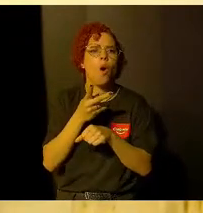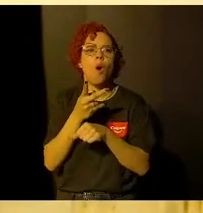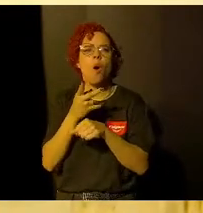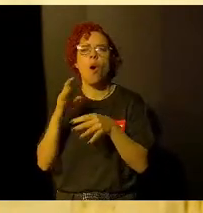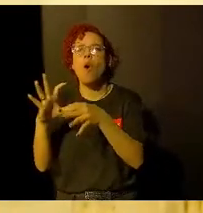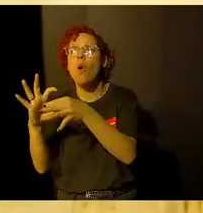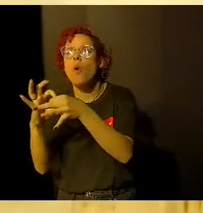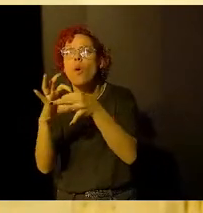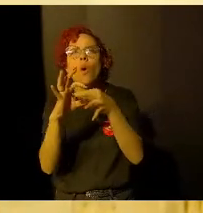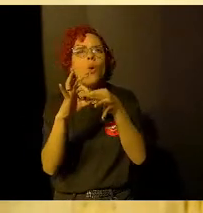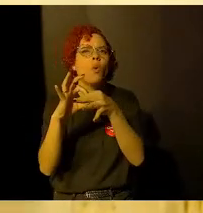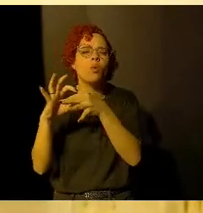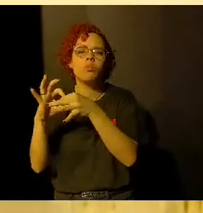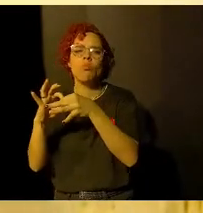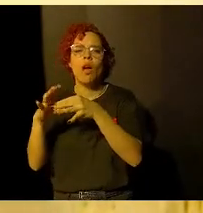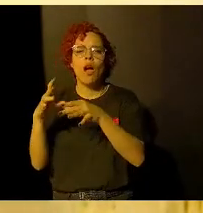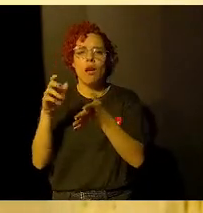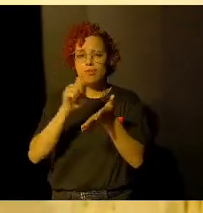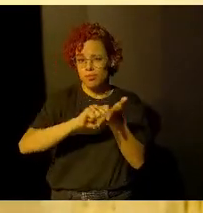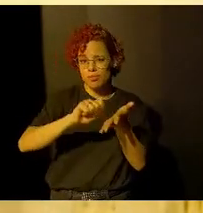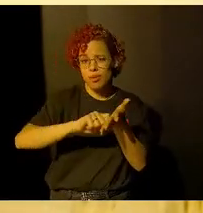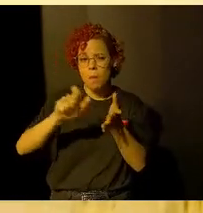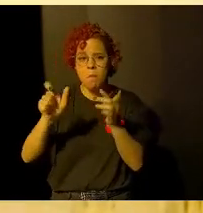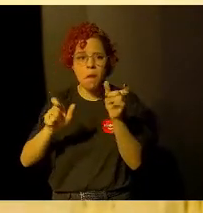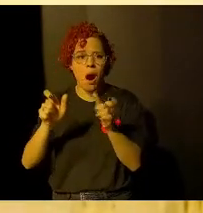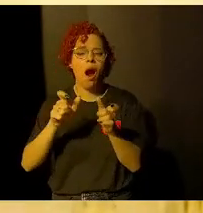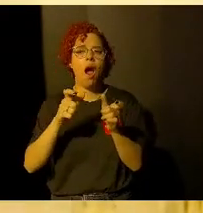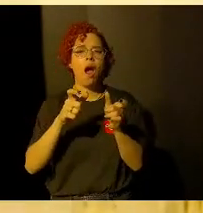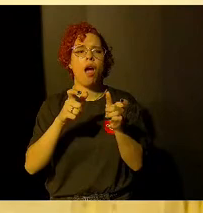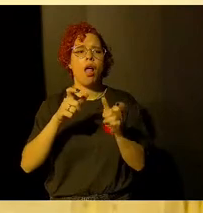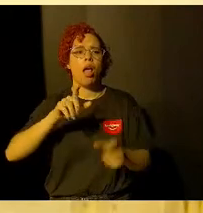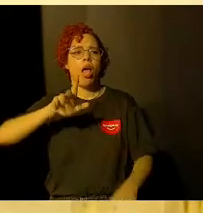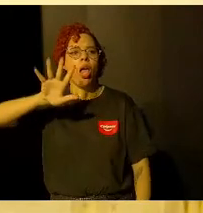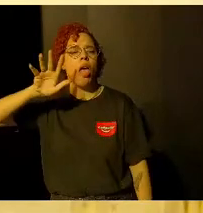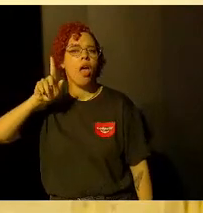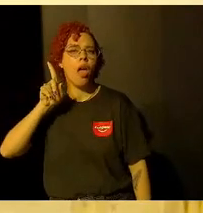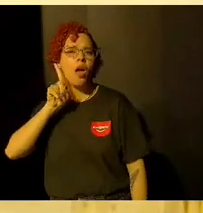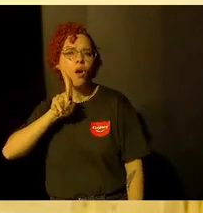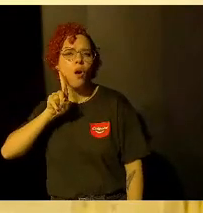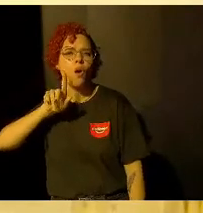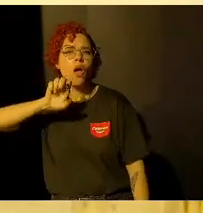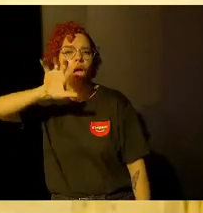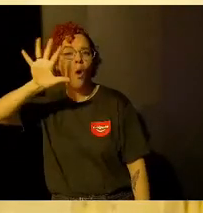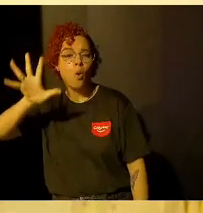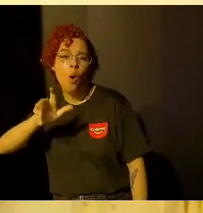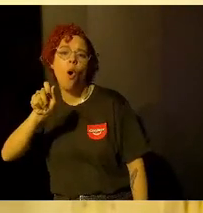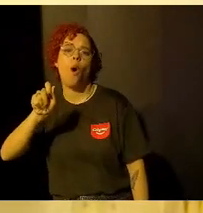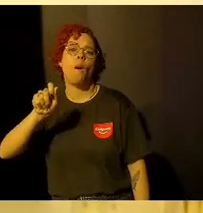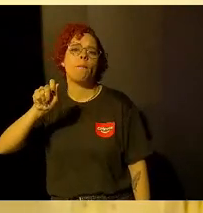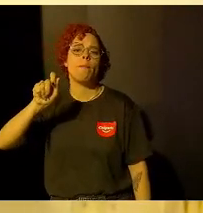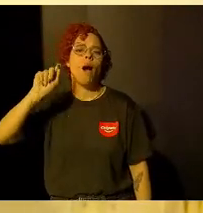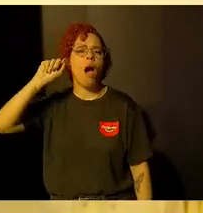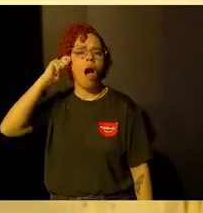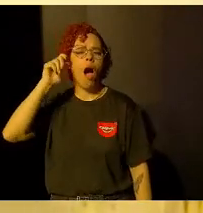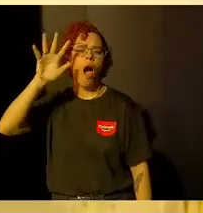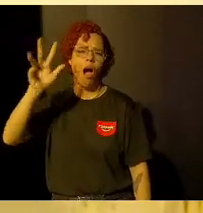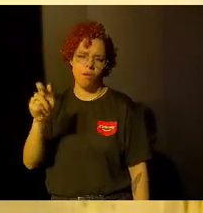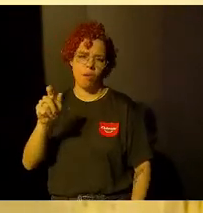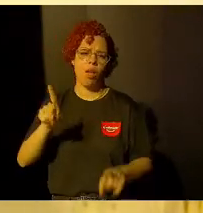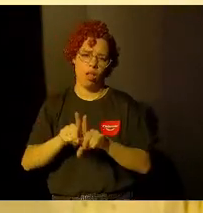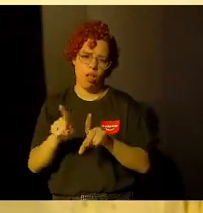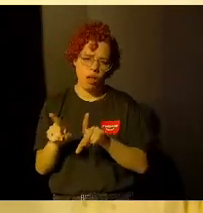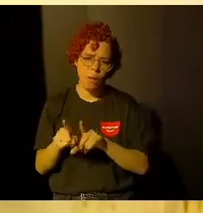escritoras tanto na Europa como em África como aqui no Brasil portanto eu acho que sim é investigar a fazer